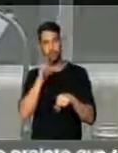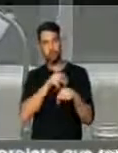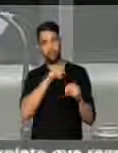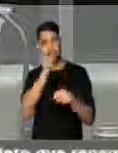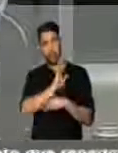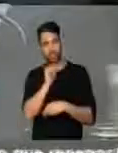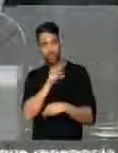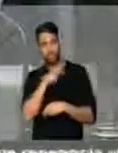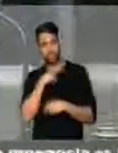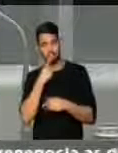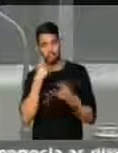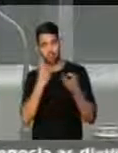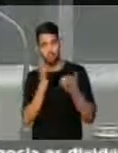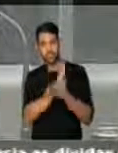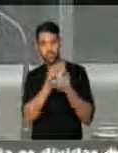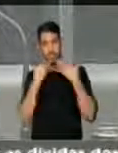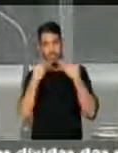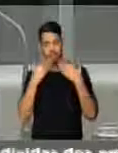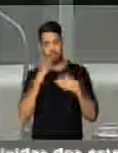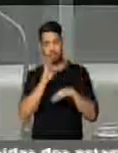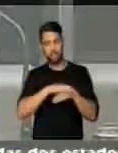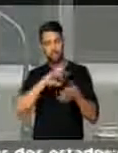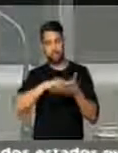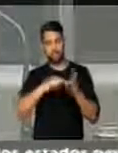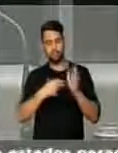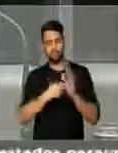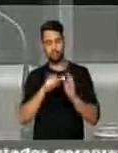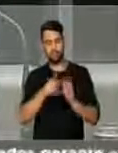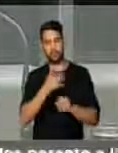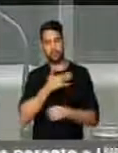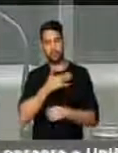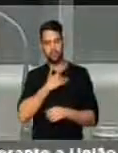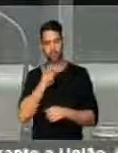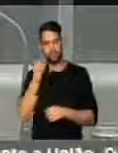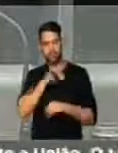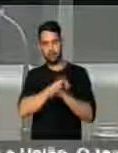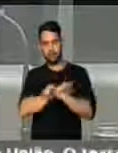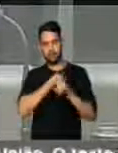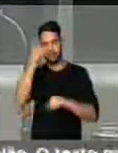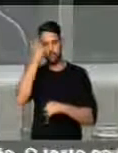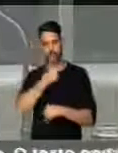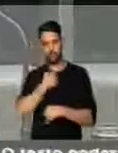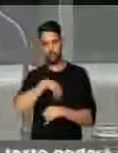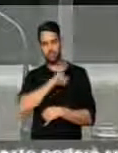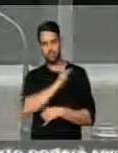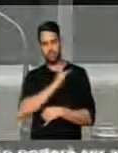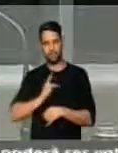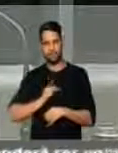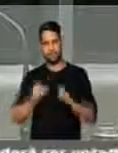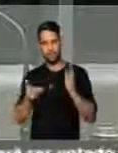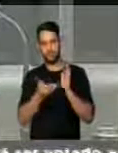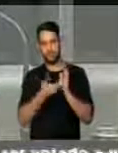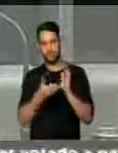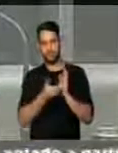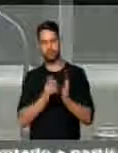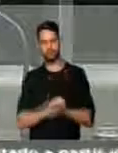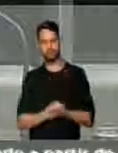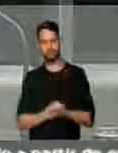isso confere mais um significado à minha candidatura à presidência desta